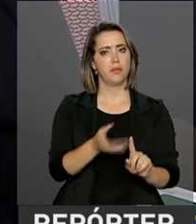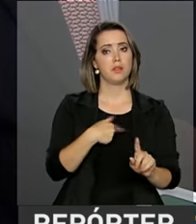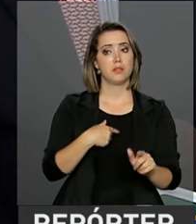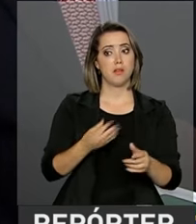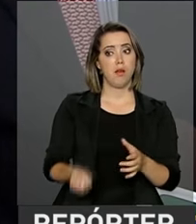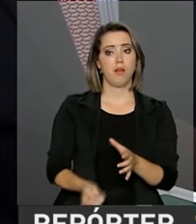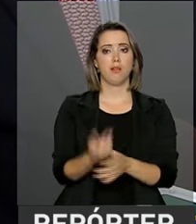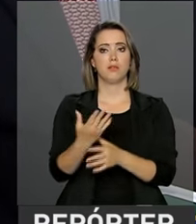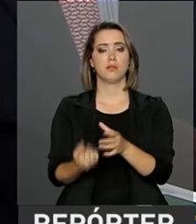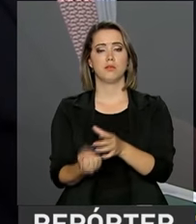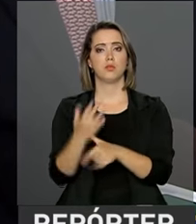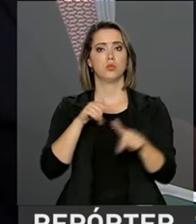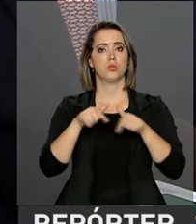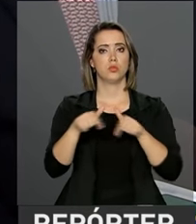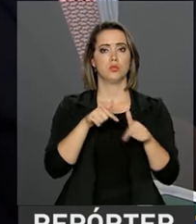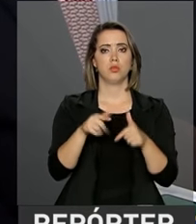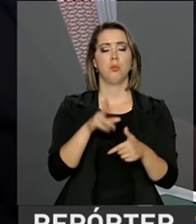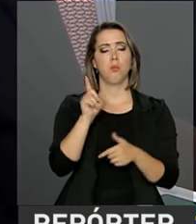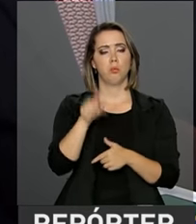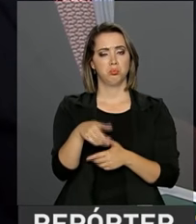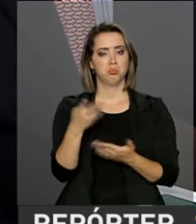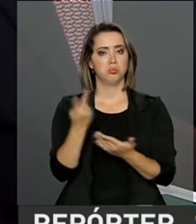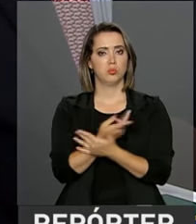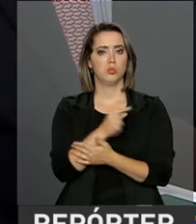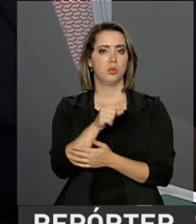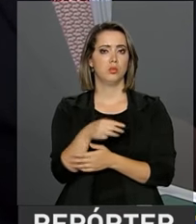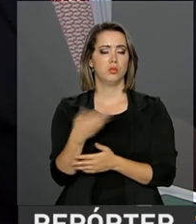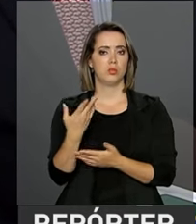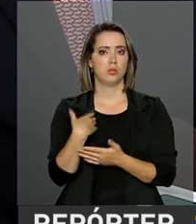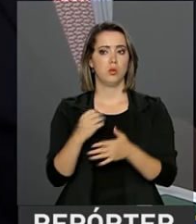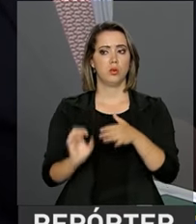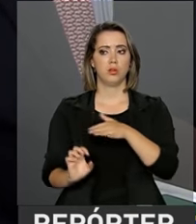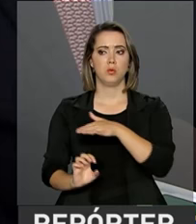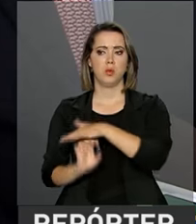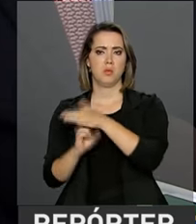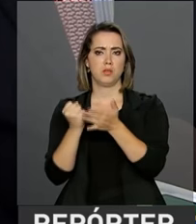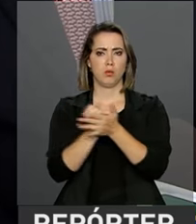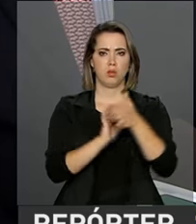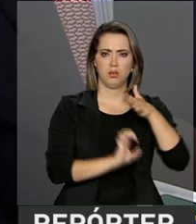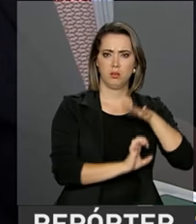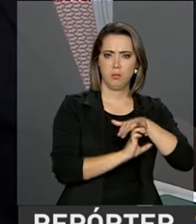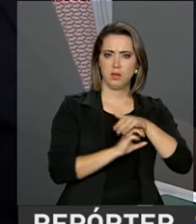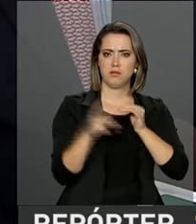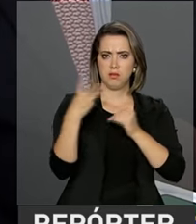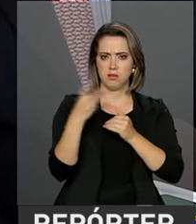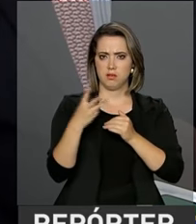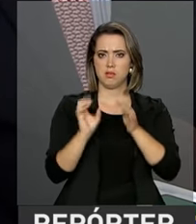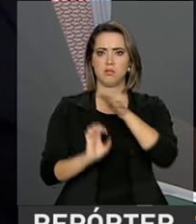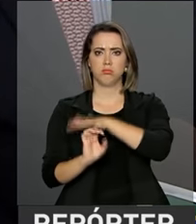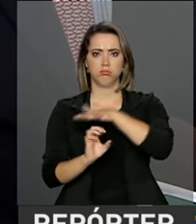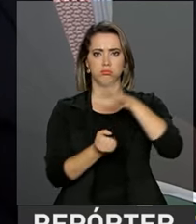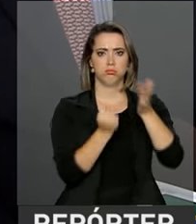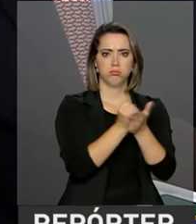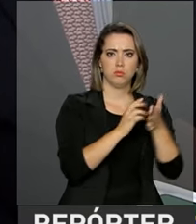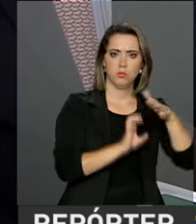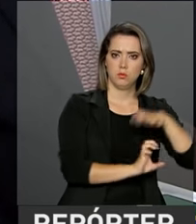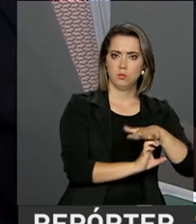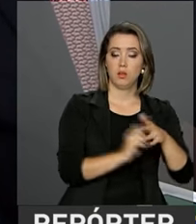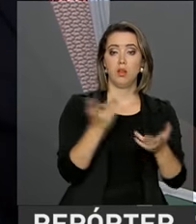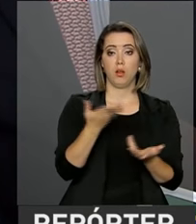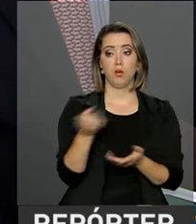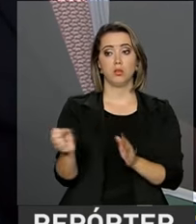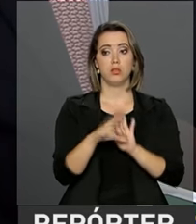né? Como aconteceu também com a terceirização. E agora na reforma da Previdência, que vem mais adiante,